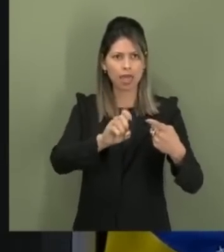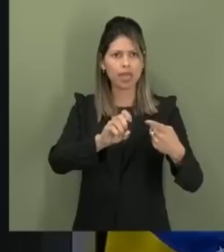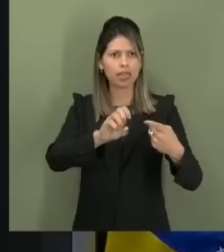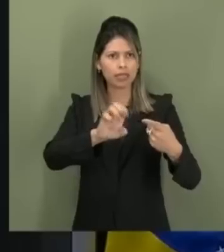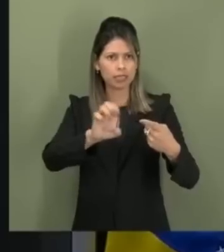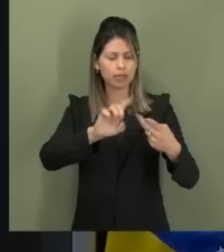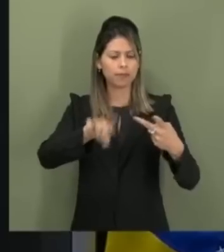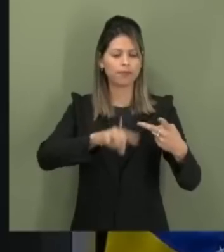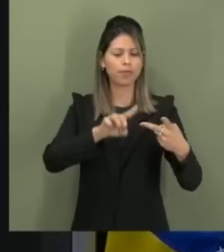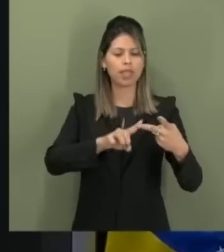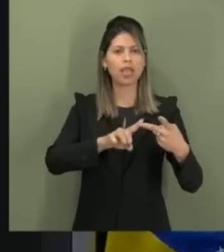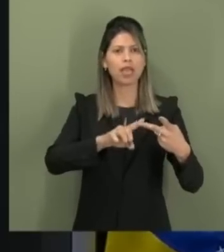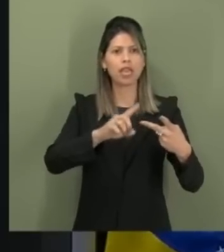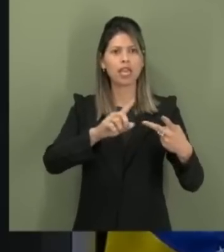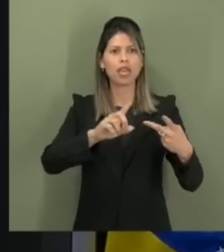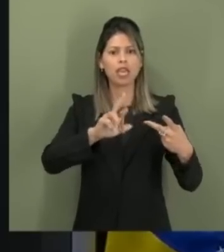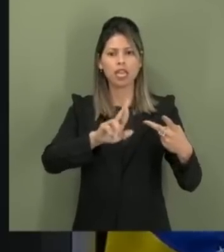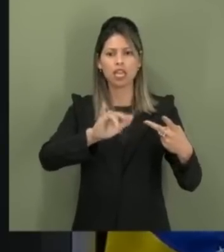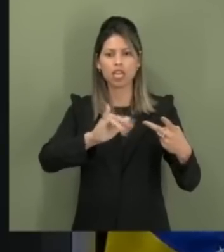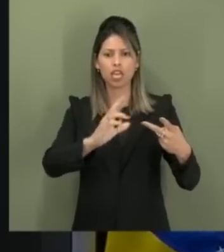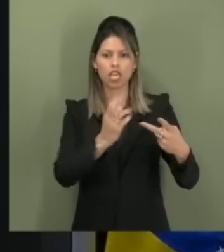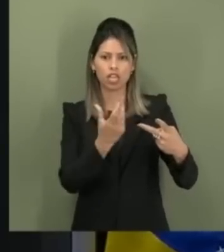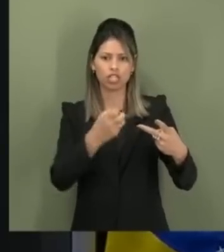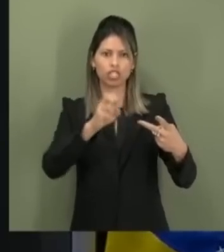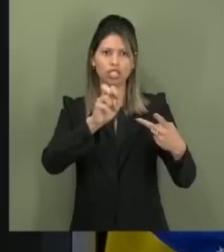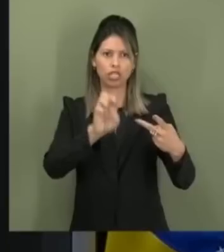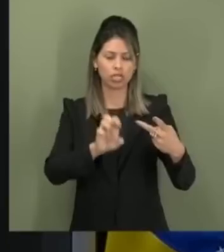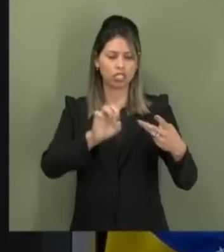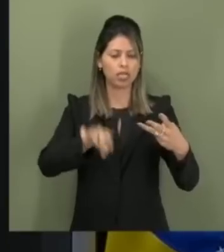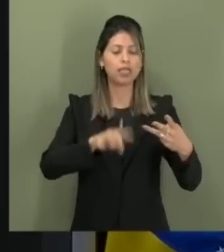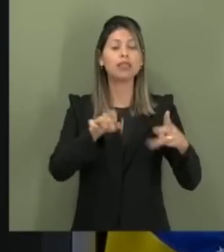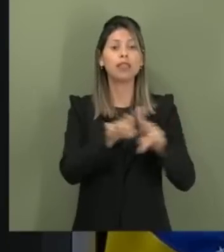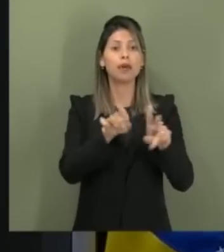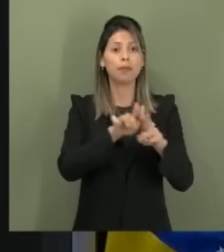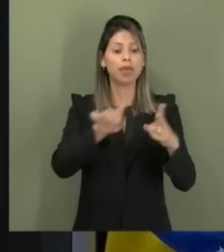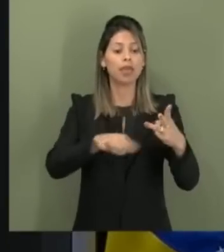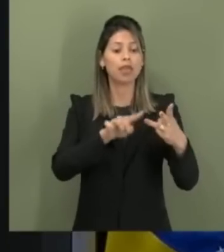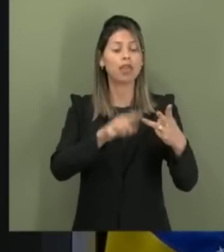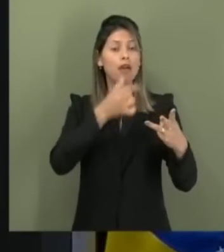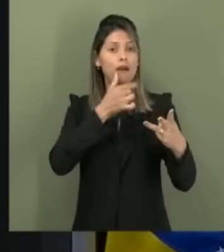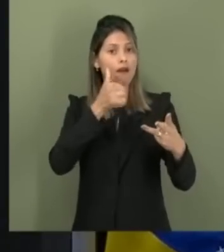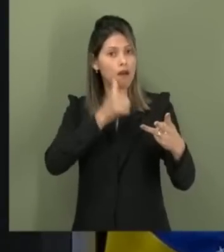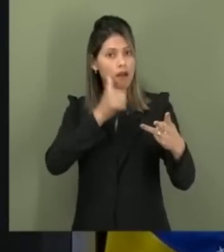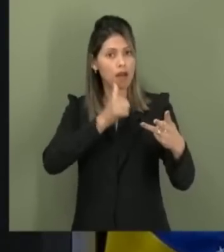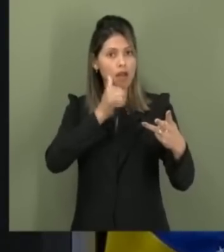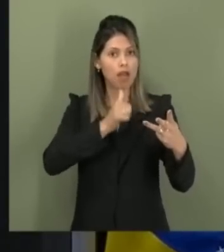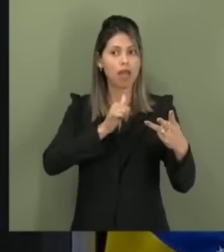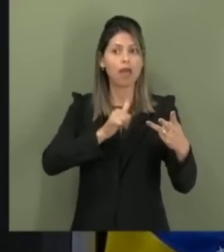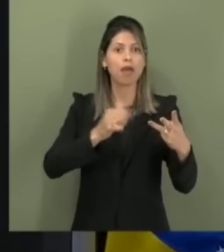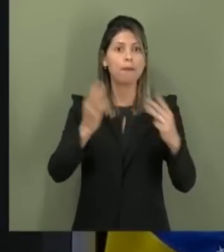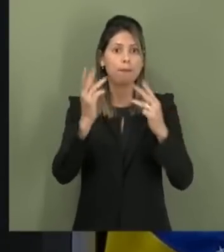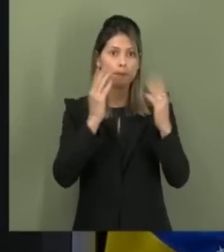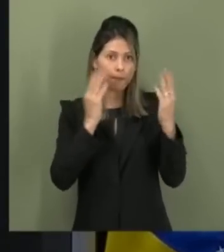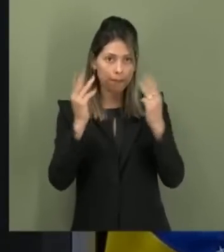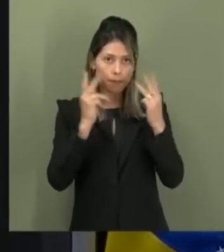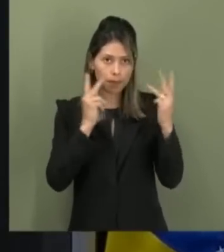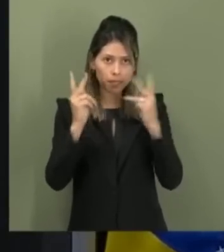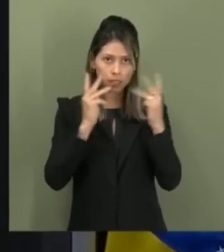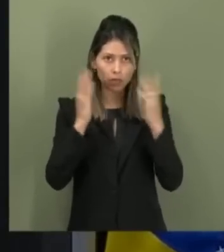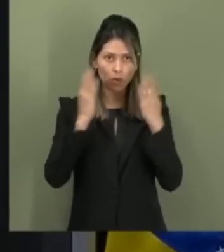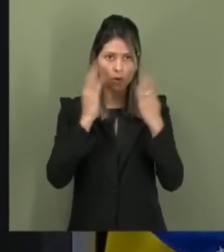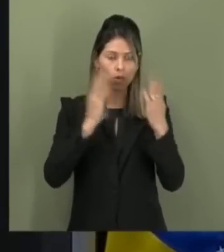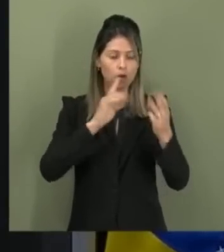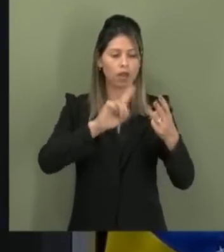Henri Charles e também uma psicóloga que atendia lá o Penitenciário Federal de Catanduvas, a Melissa Almeida.